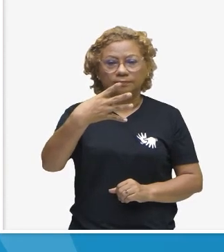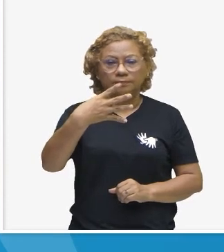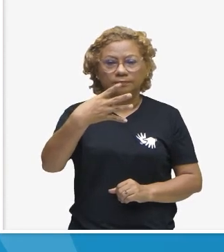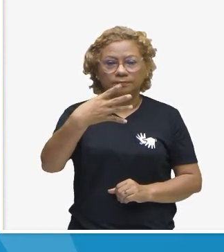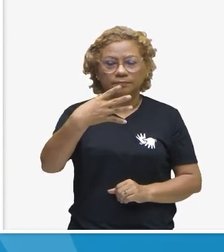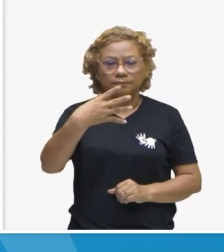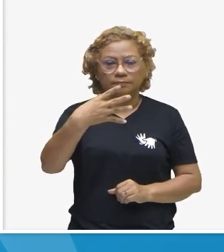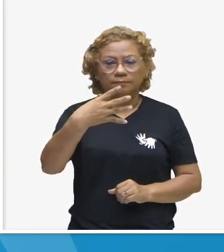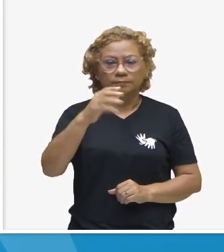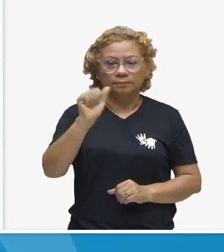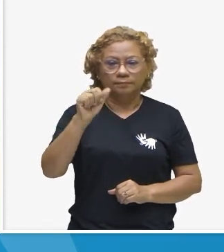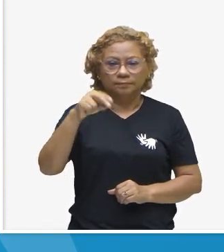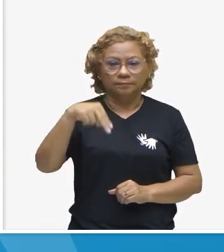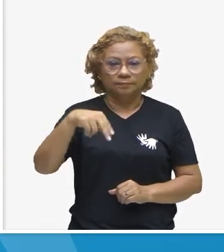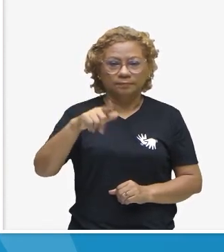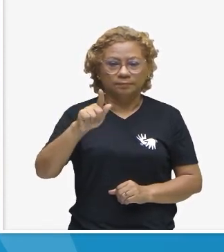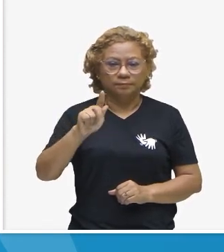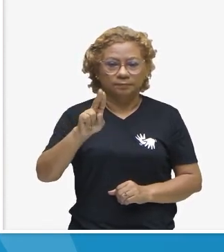Então,